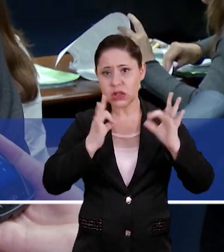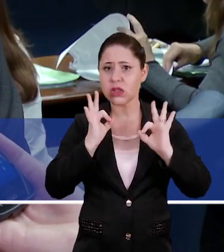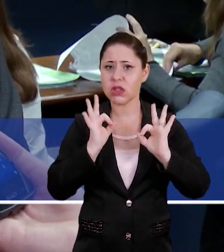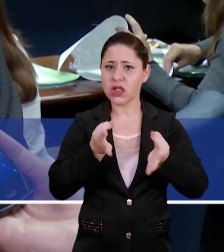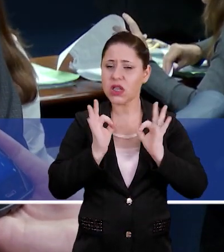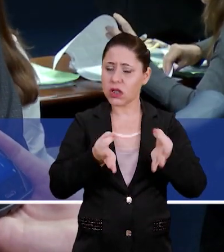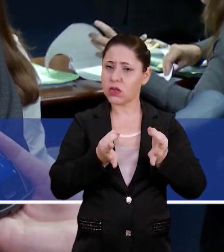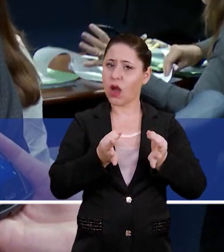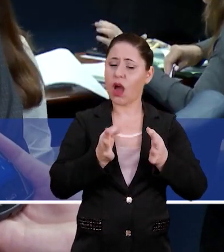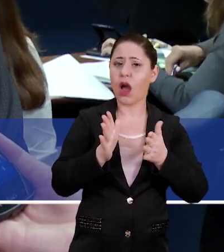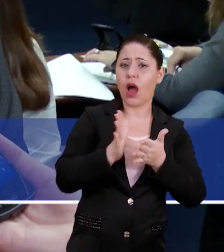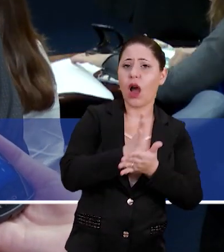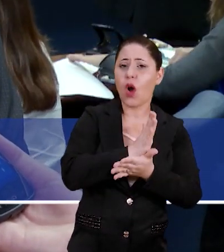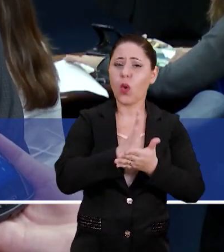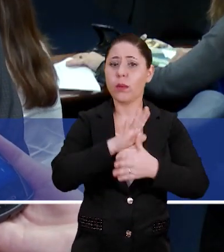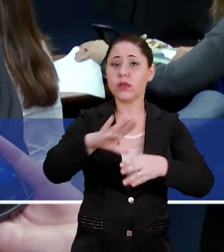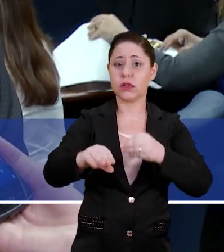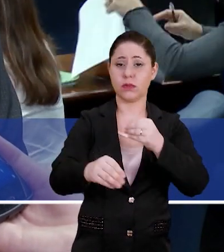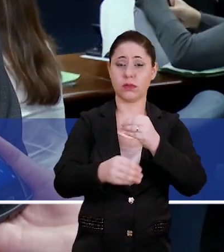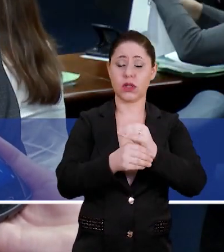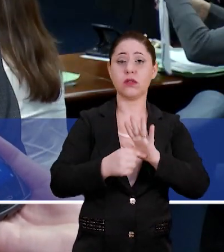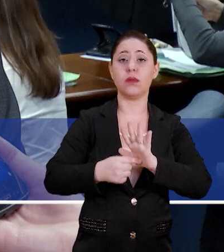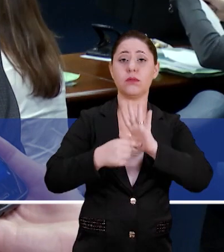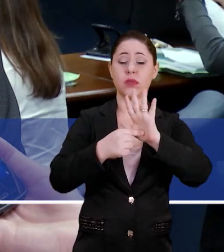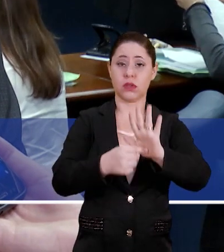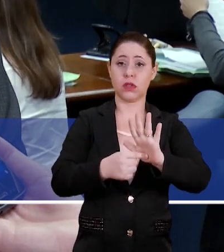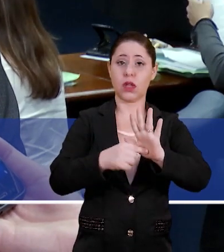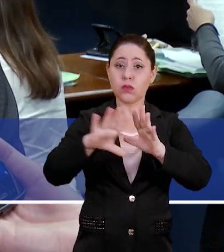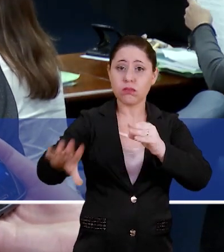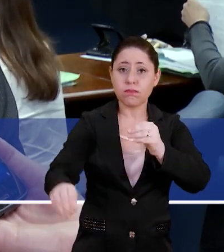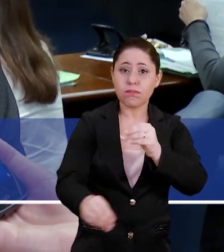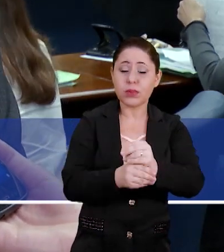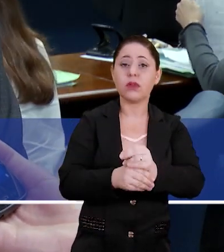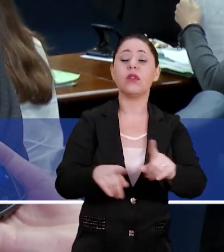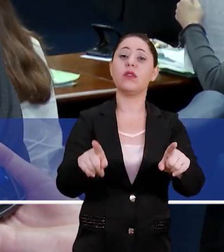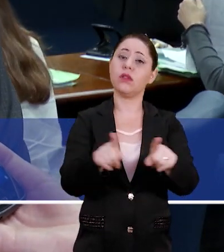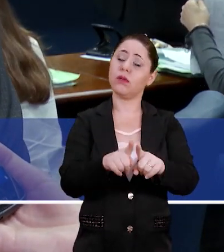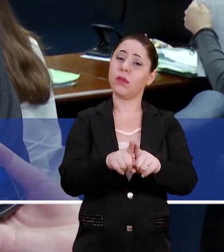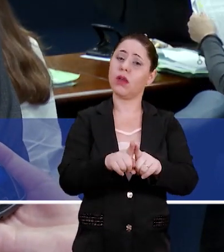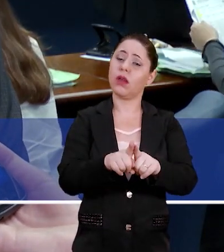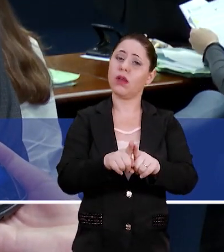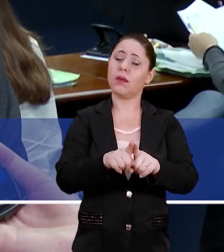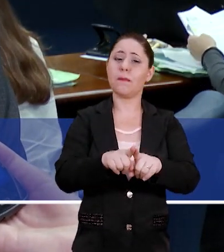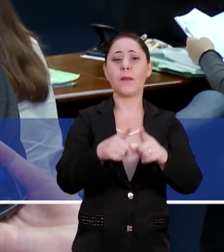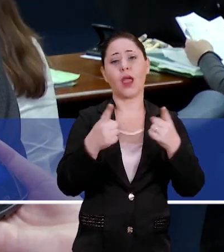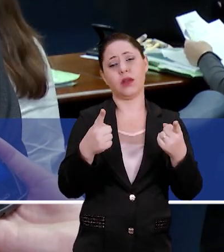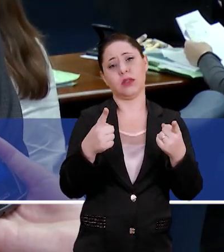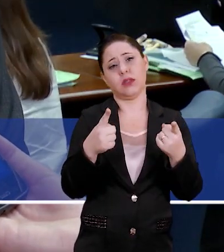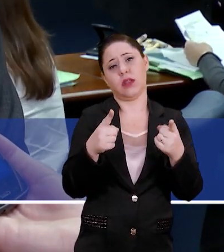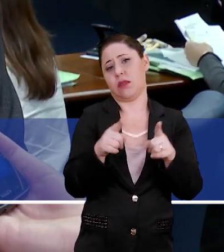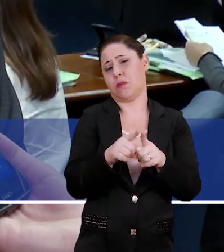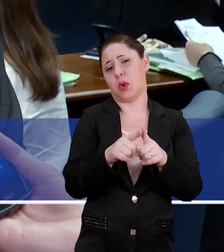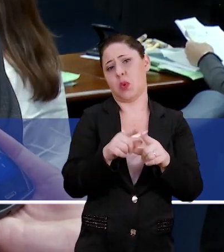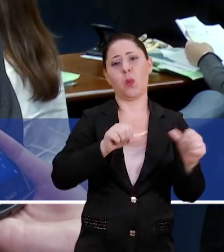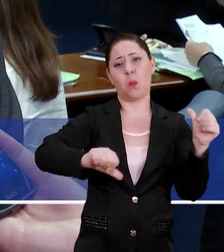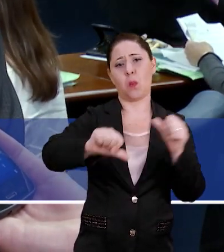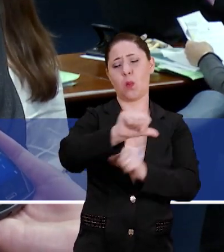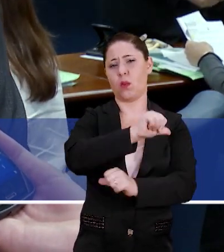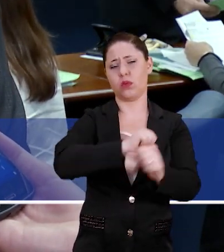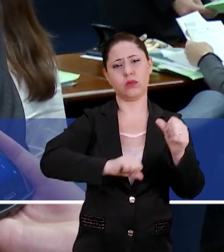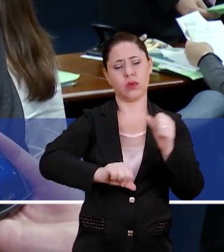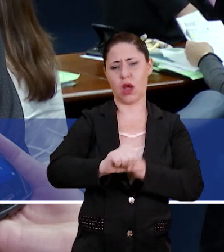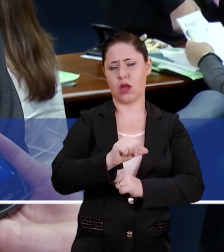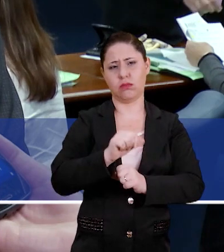é? Algumas emendas que apresentei, que foram incorporadas, mas que não